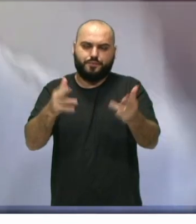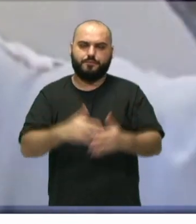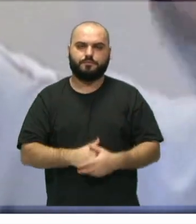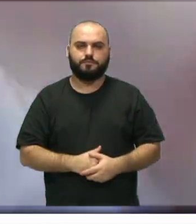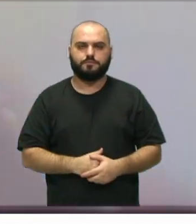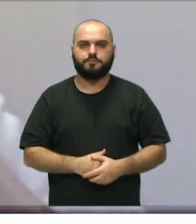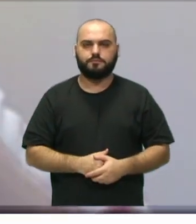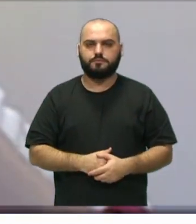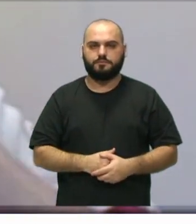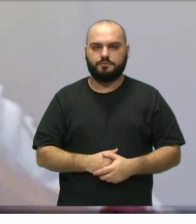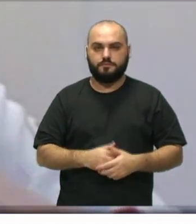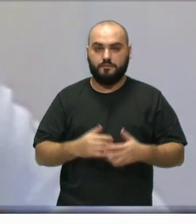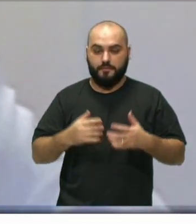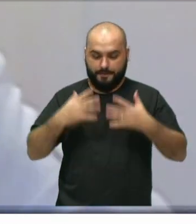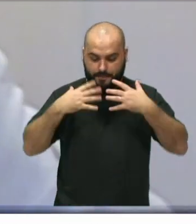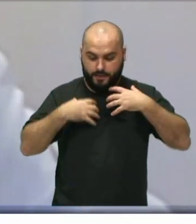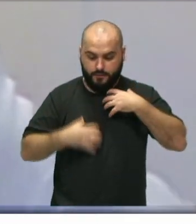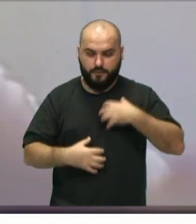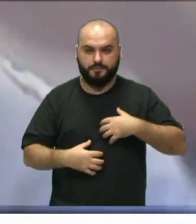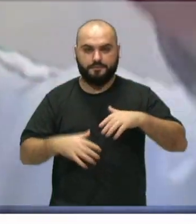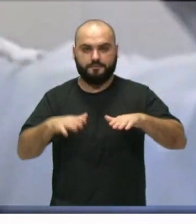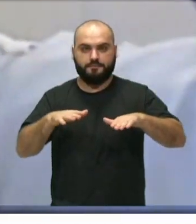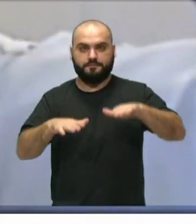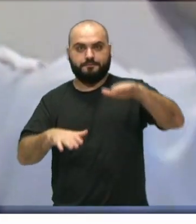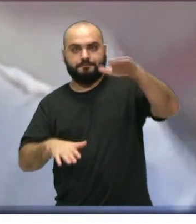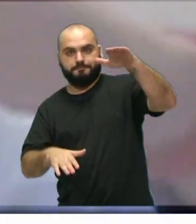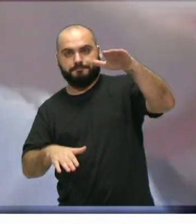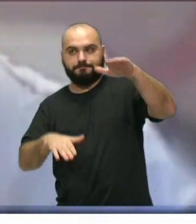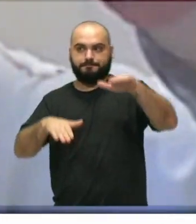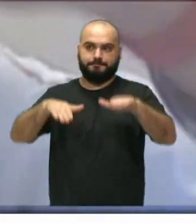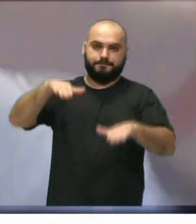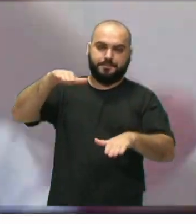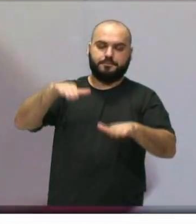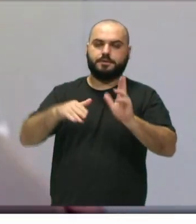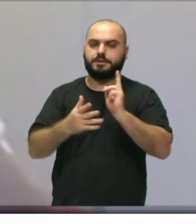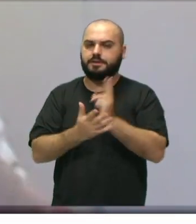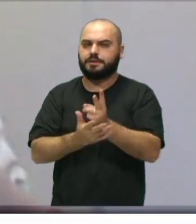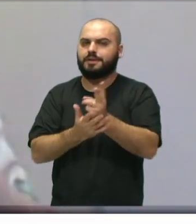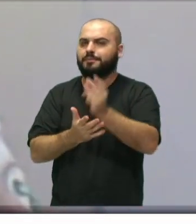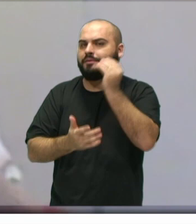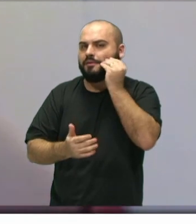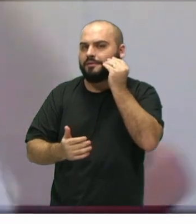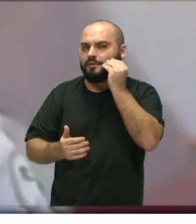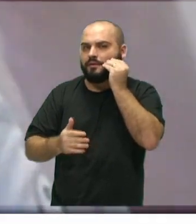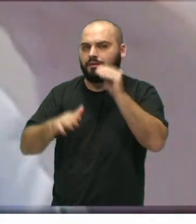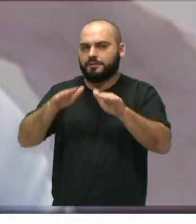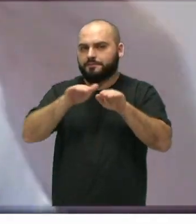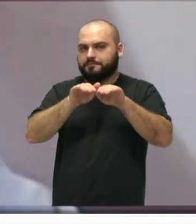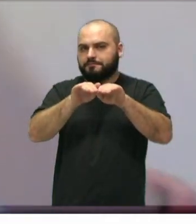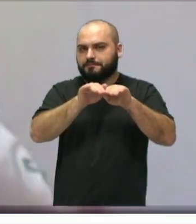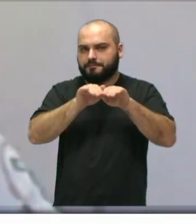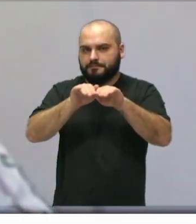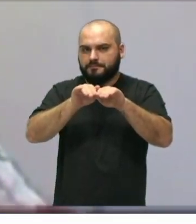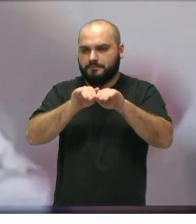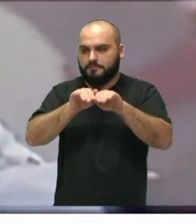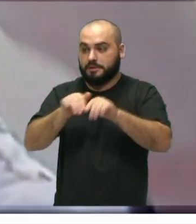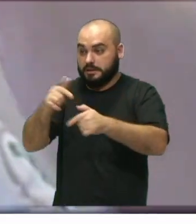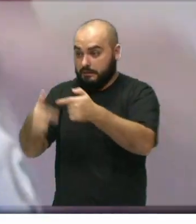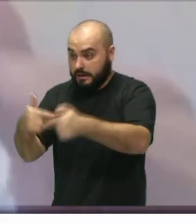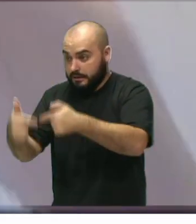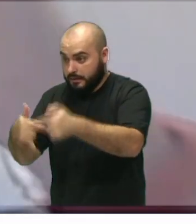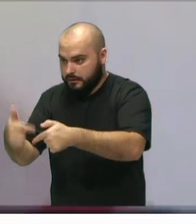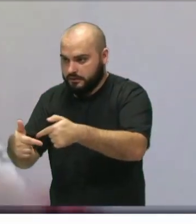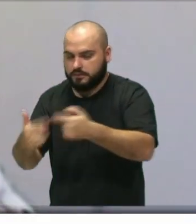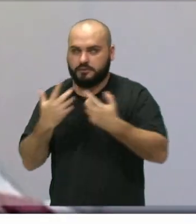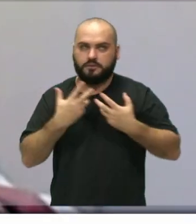corpo funciona assim. Uma hora excita, uma hora inibe, para a gente sempre buscar o equilíbrio. Depois que a gente trabalha, a gente descansa. Depois que a